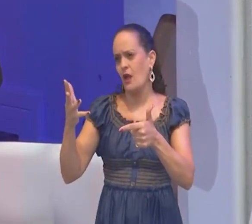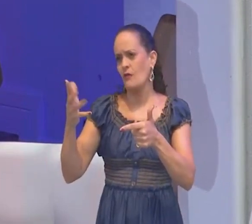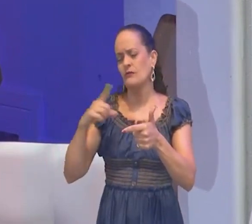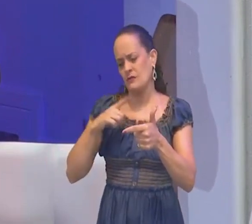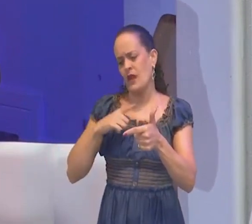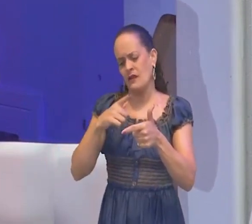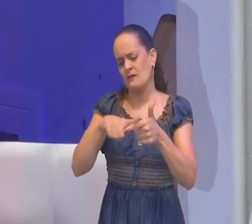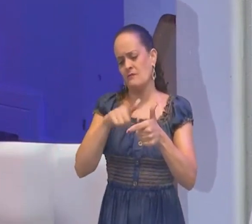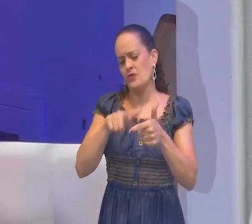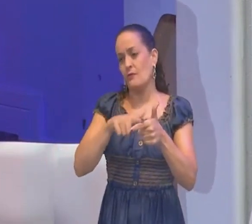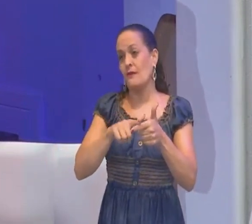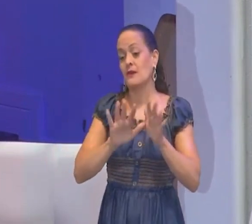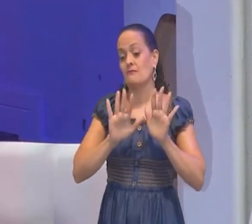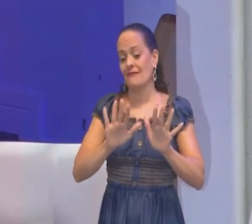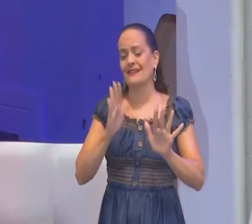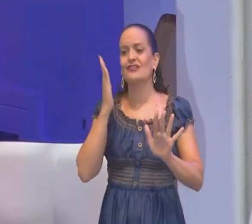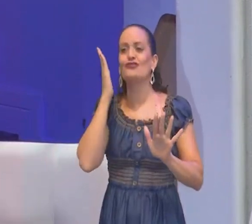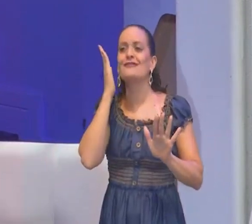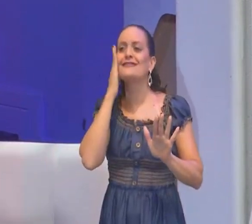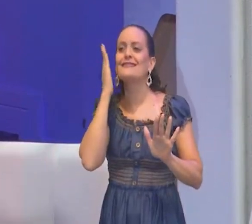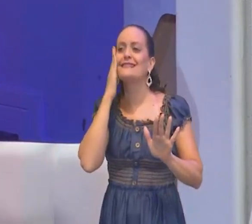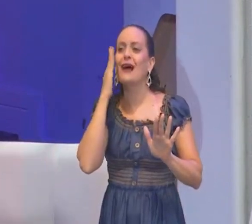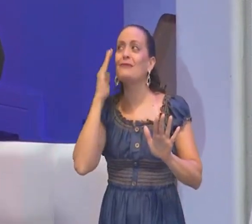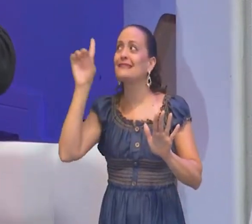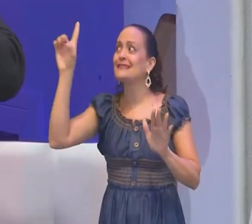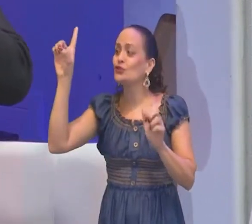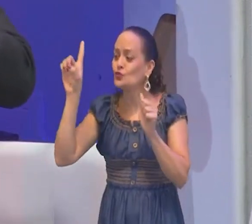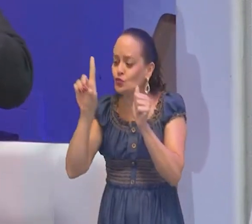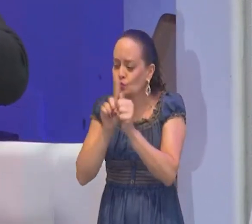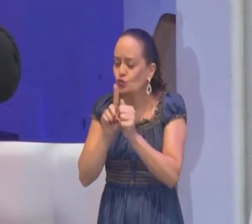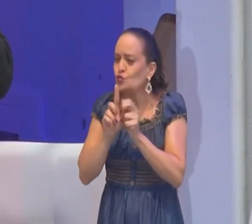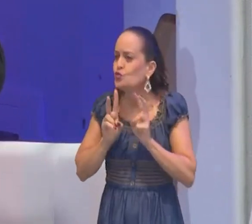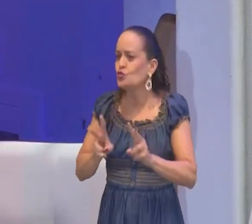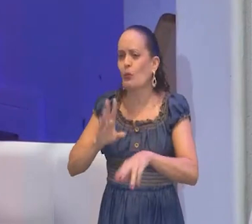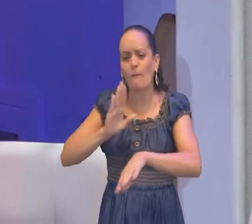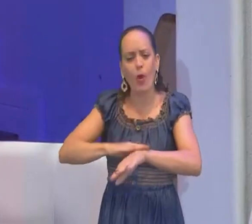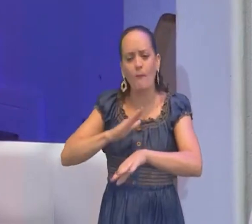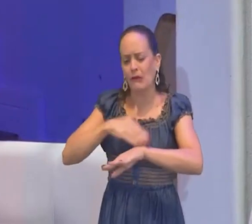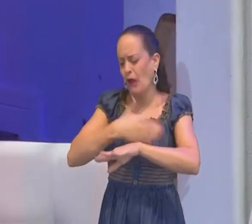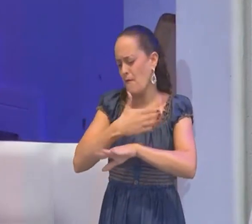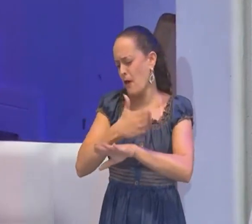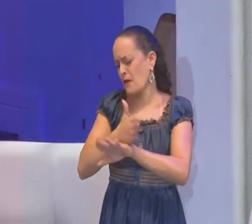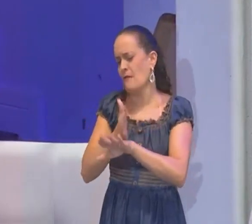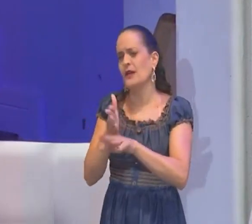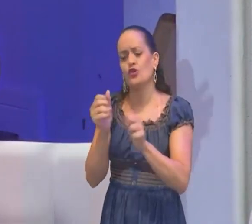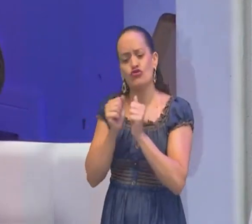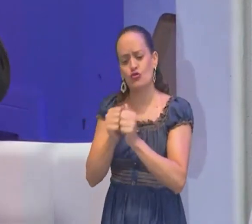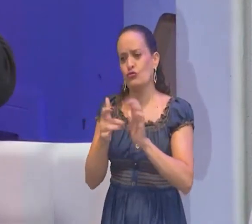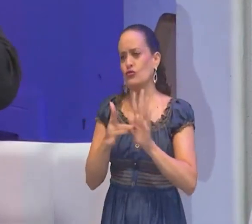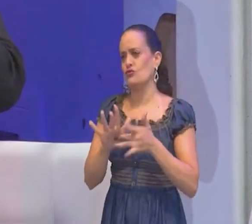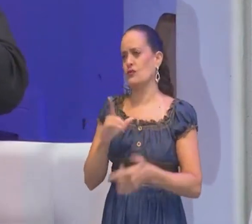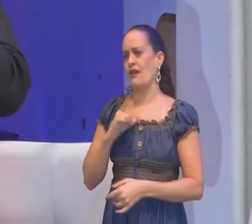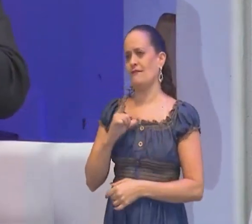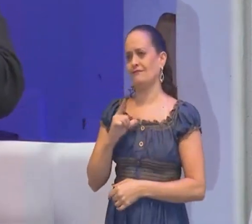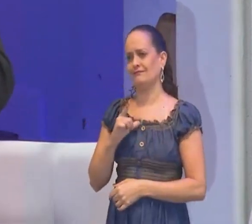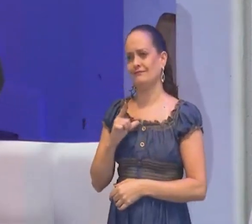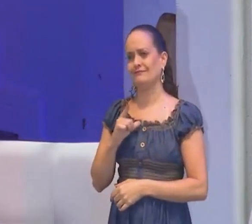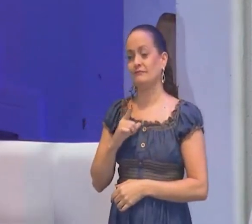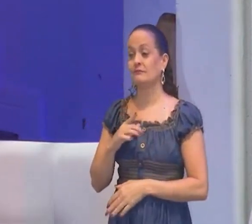temos a plena convicção de que o Senhor está conosco em todos os momentos. E talvez alguns